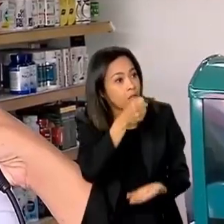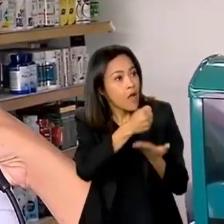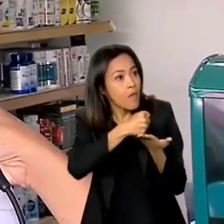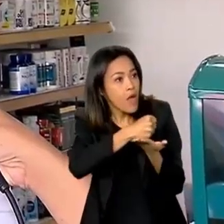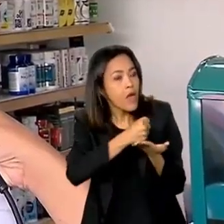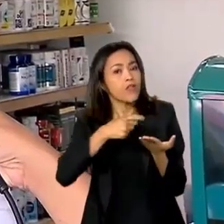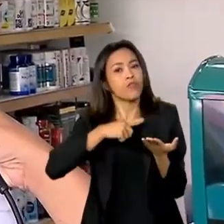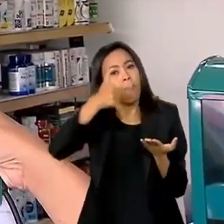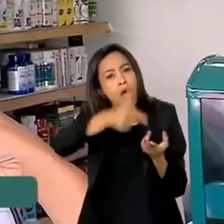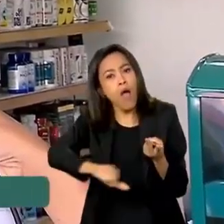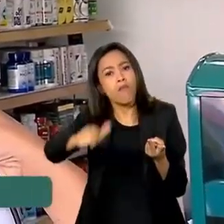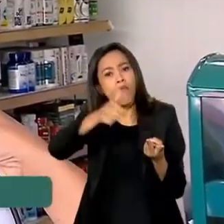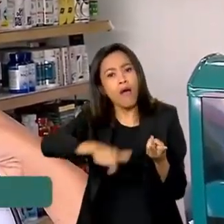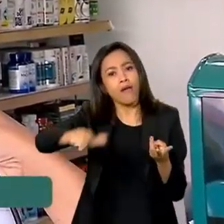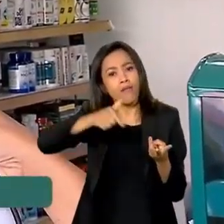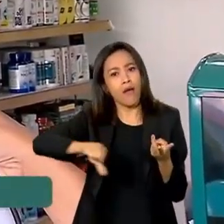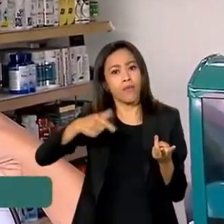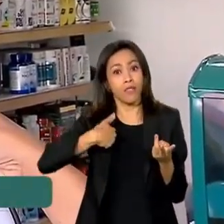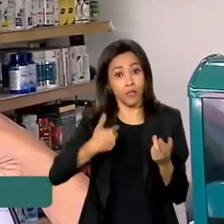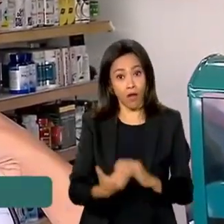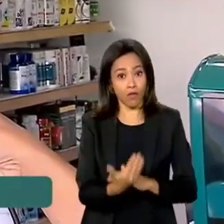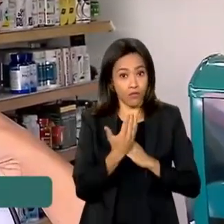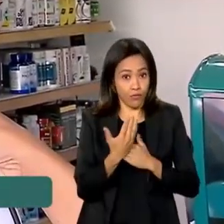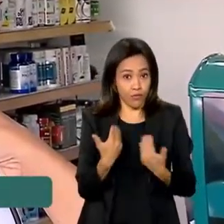mais, acaba acrescentando nosso